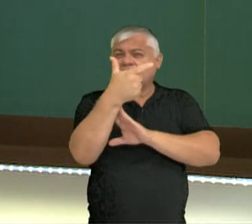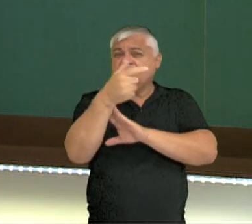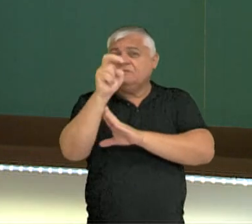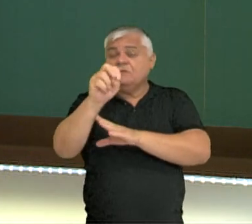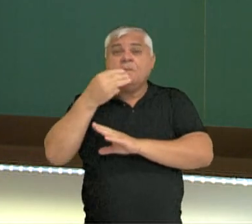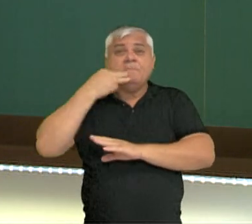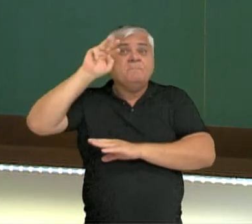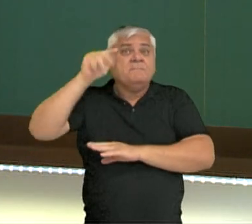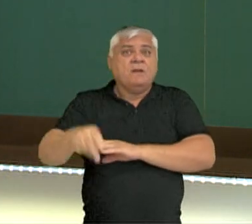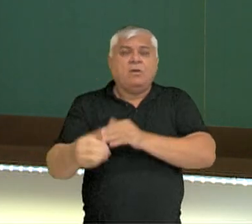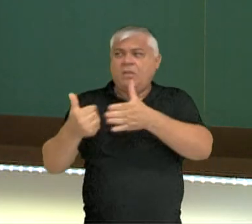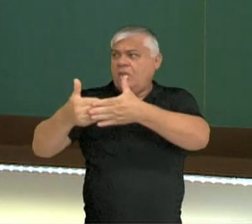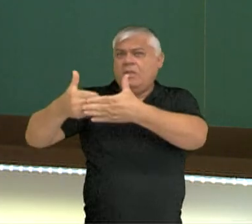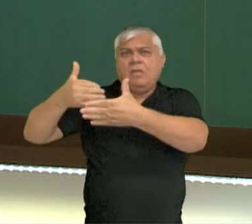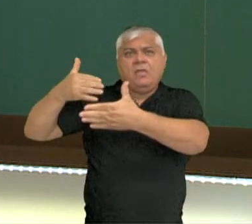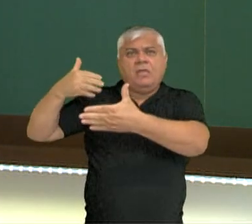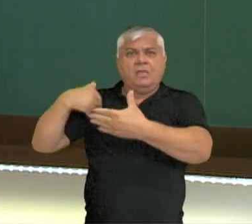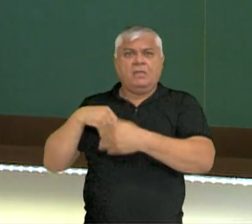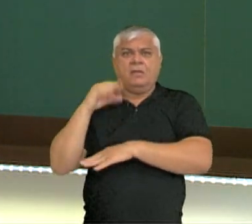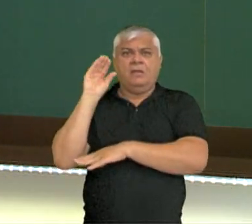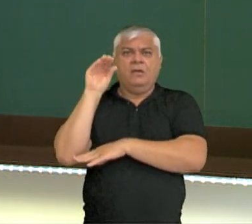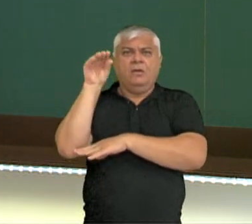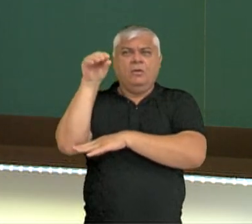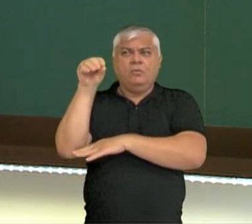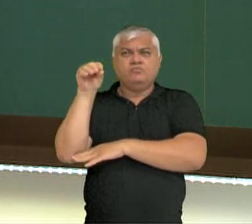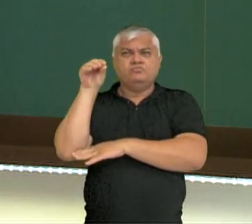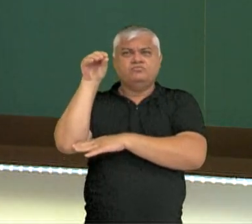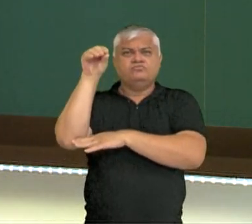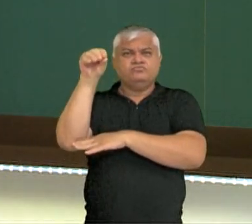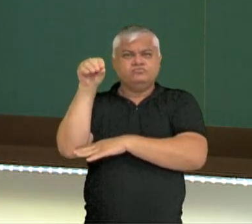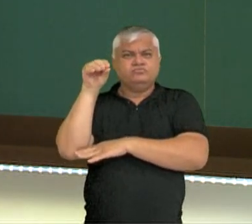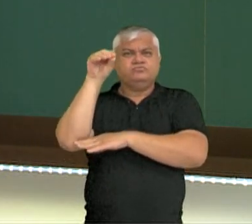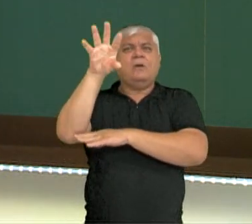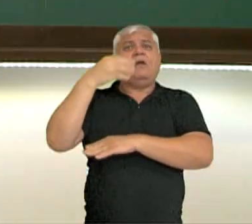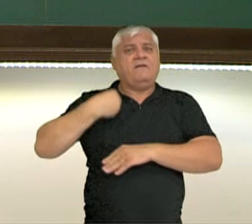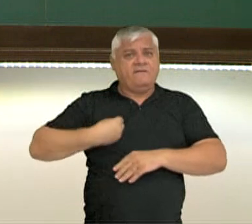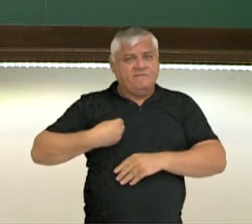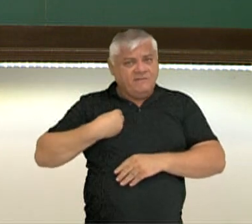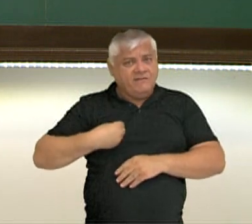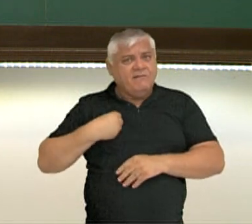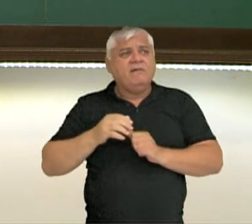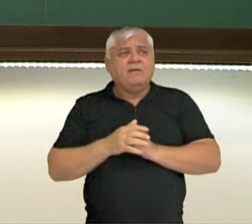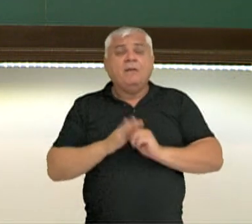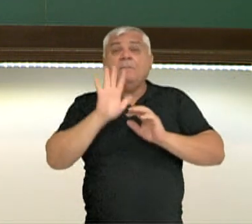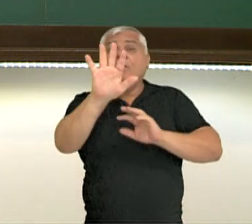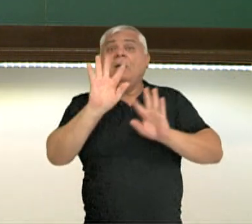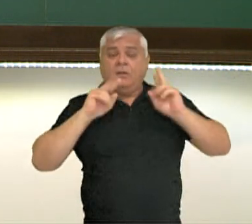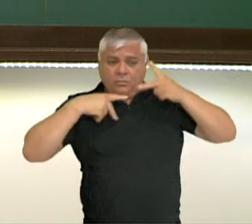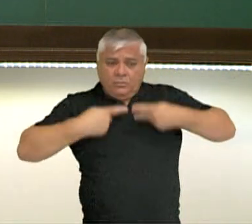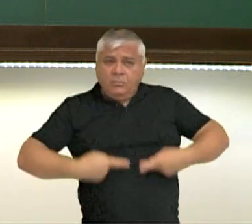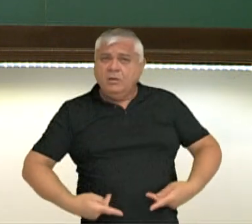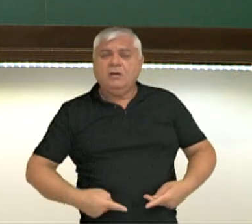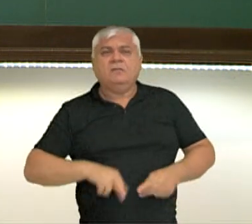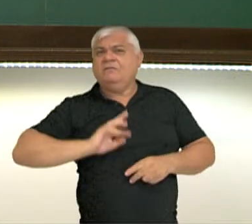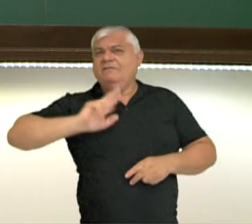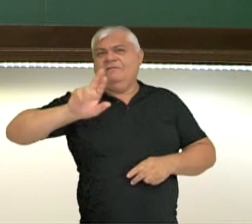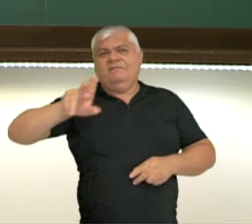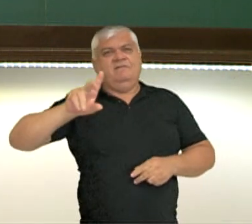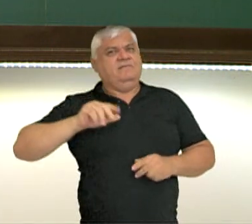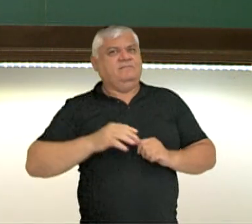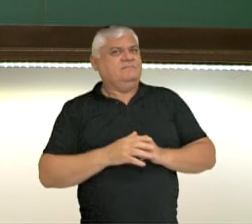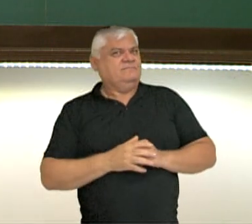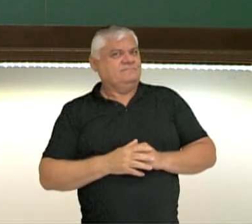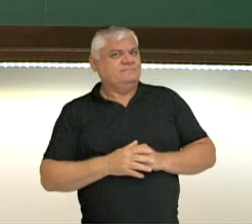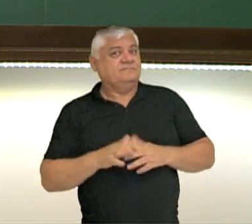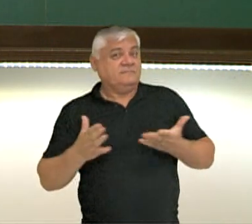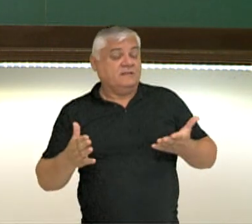anos atrás. Os dinossauros talvez viveram a Pangeia. Os seres humanos não viveram a Pangeia. Falamos que a nossa